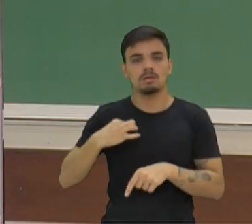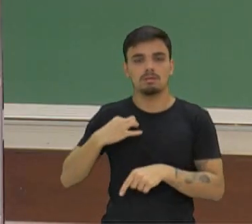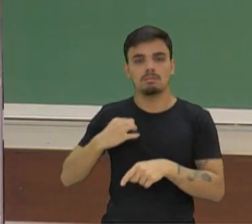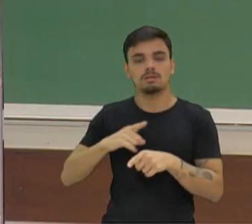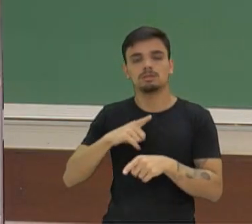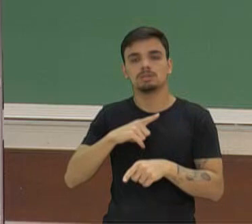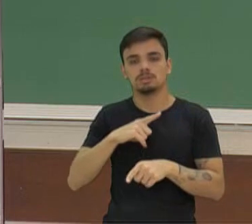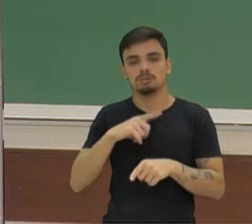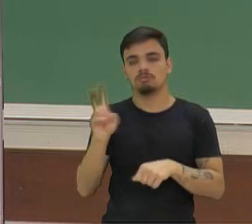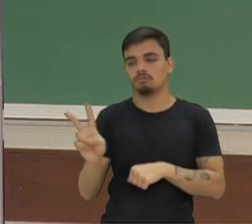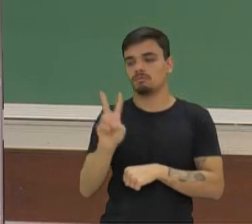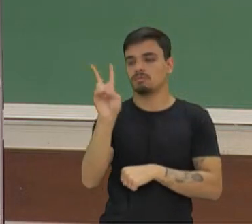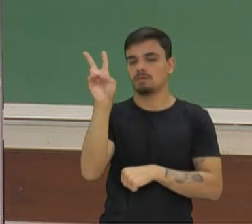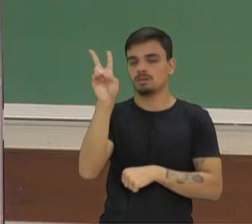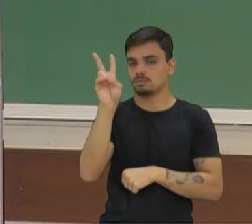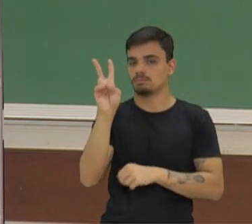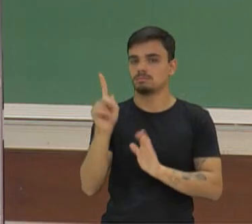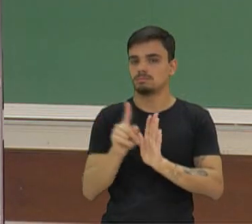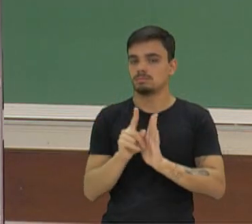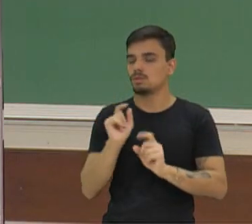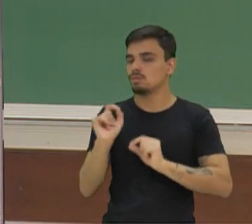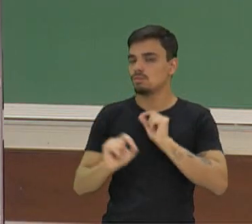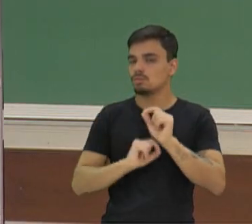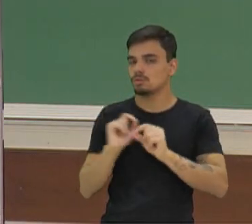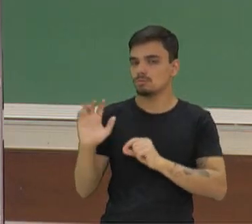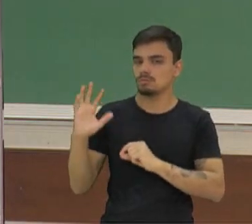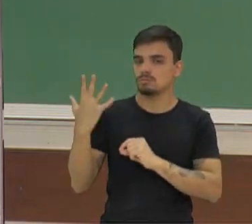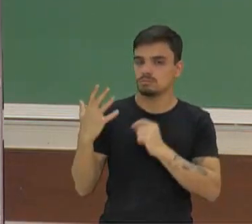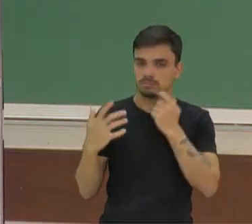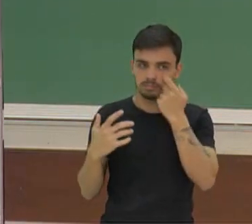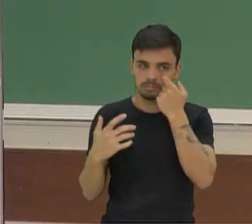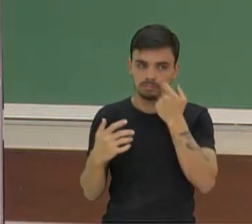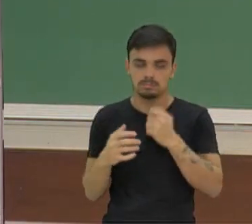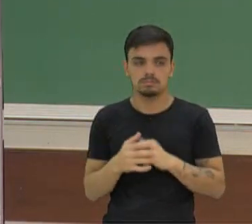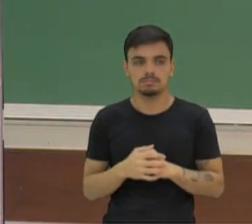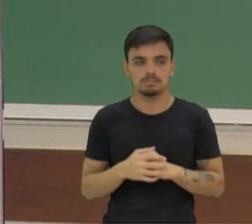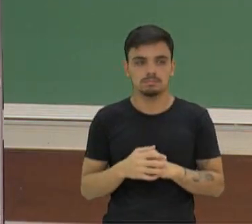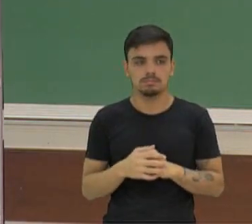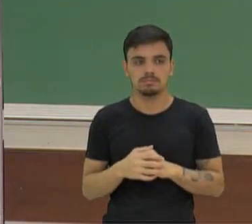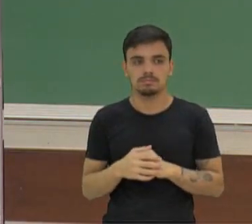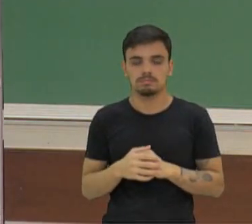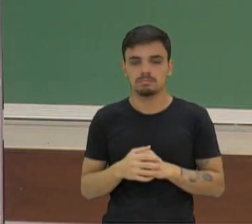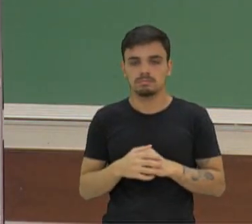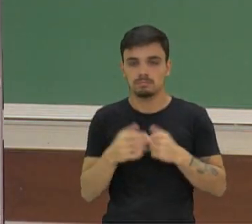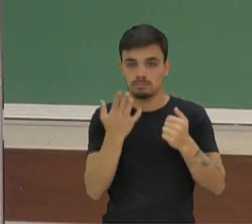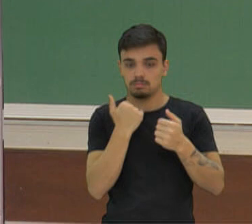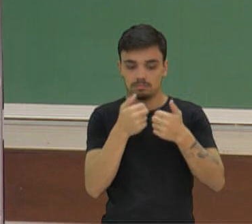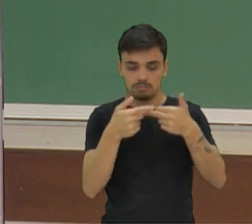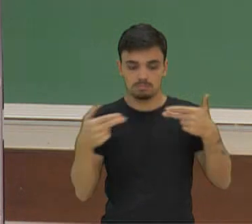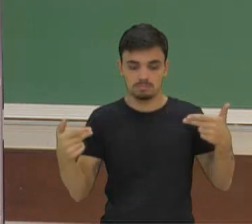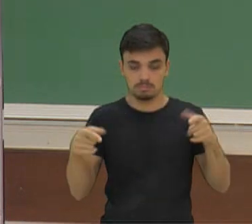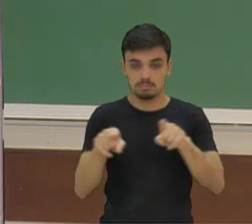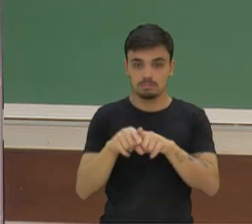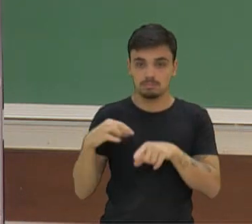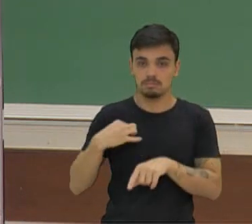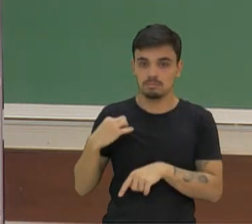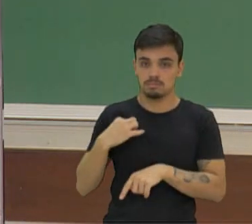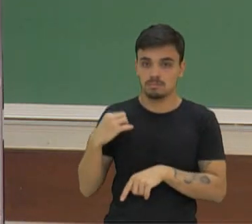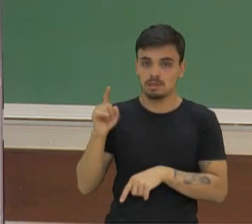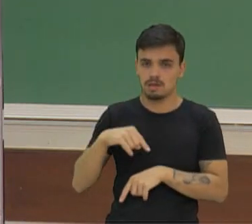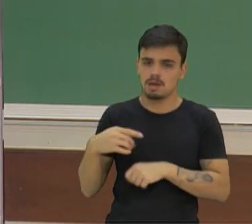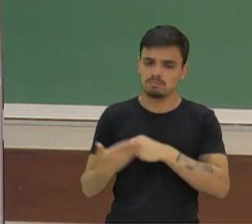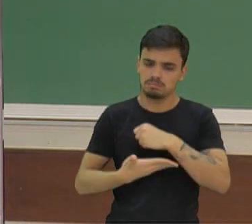um elevado preço. O que estava acontecendo? Alimento e roupa são